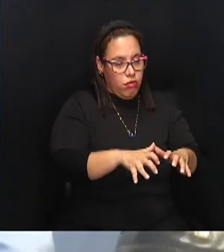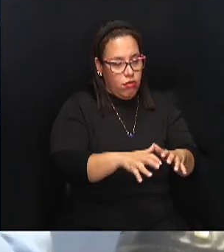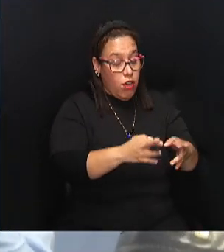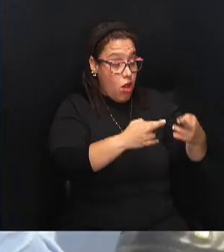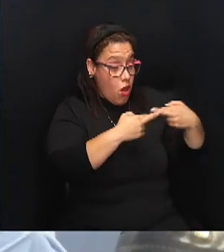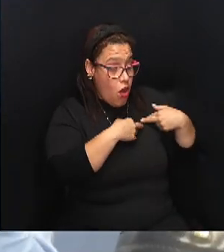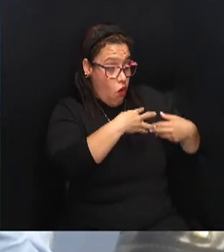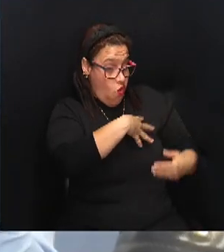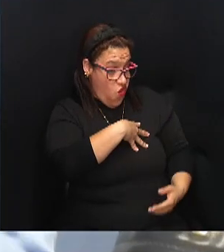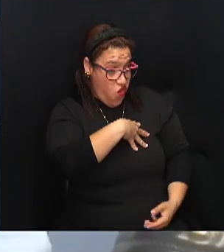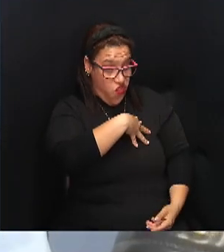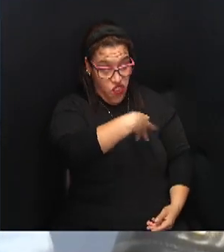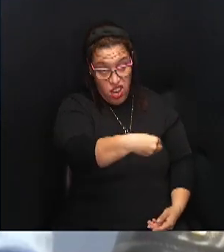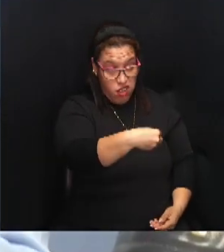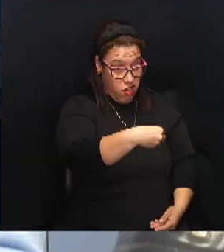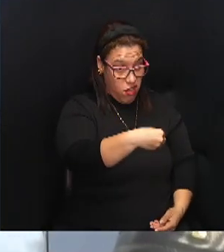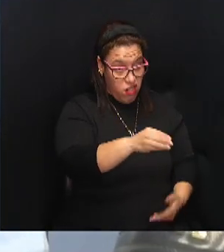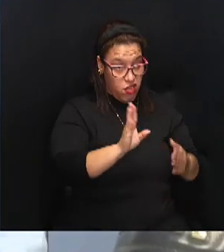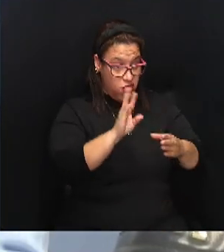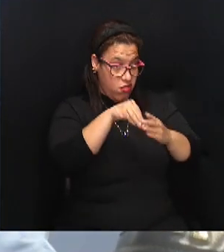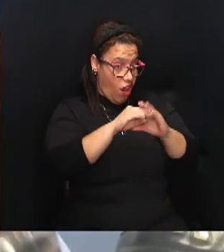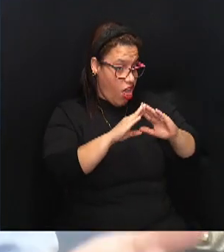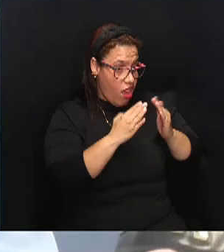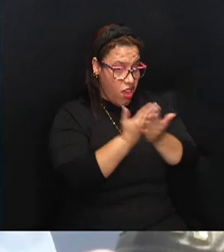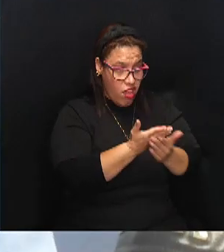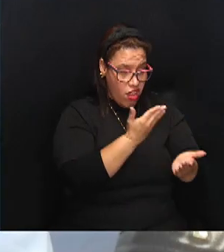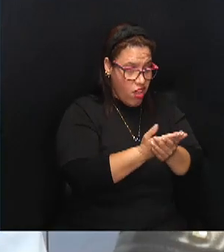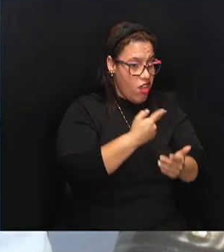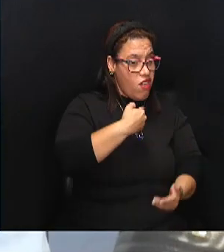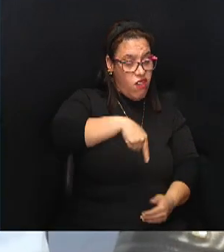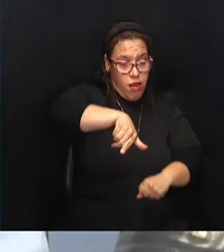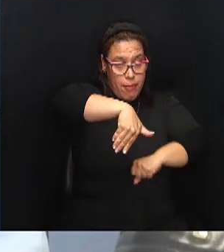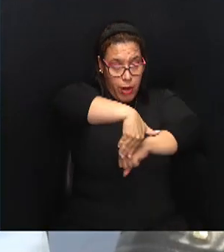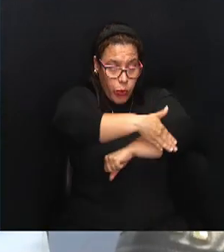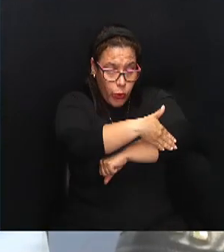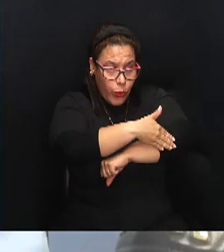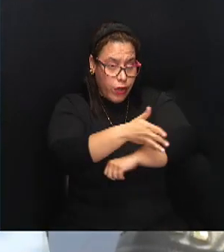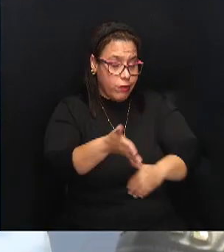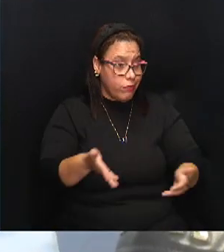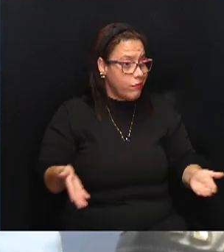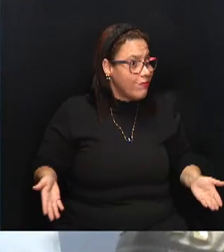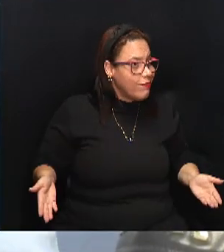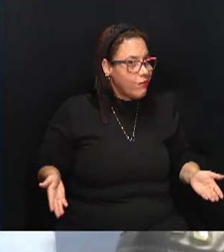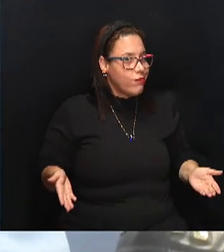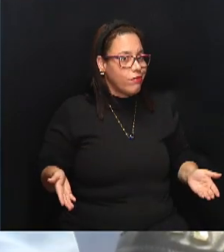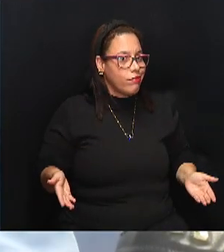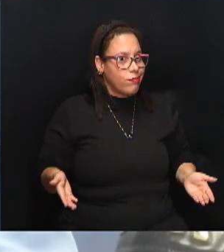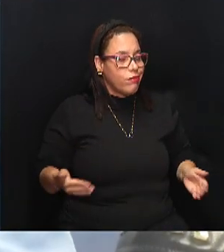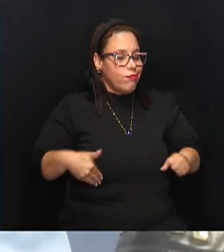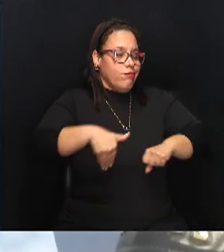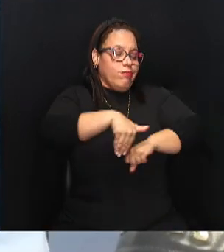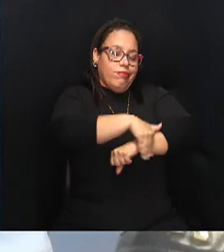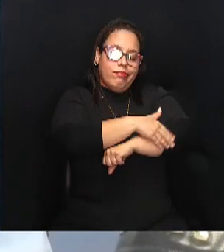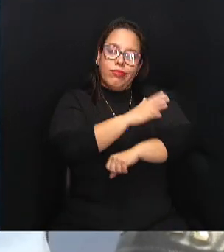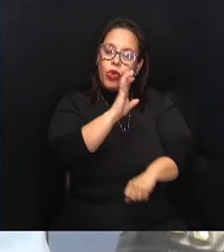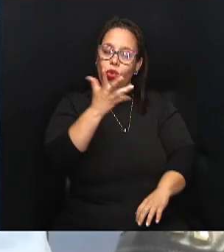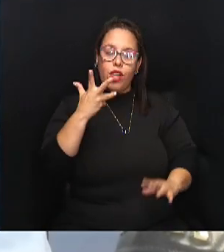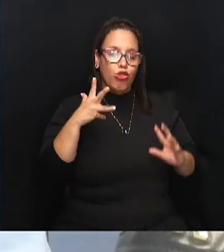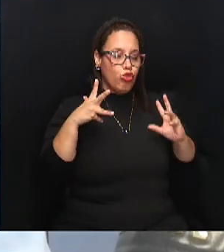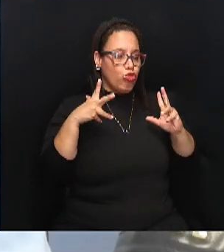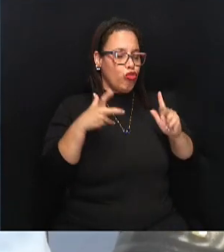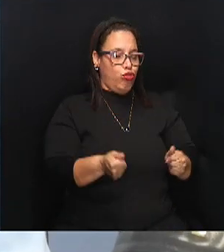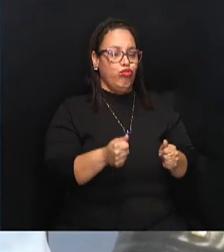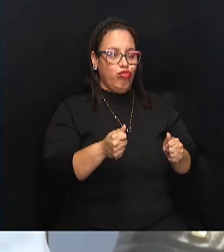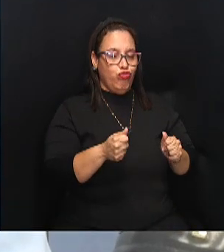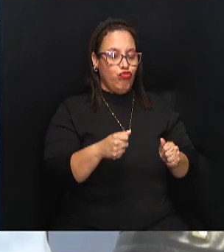filho, de uma escola, de uma família, e vai para a rua. E ali, na rua, acontece de tudo. E